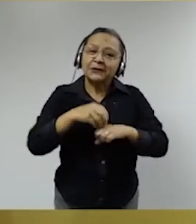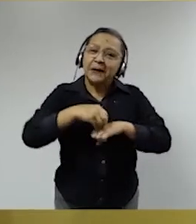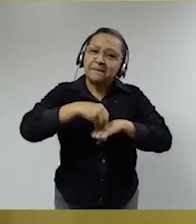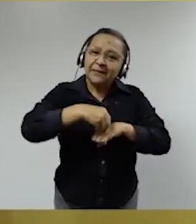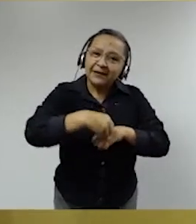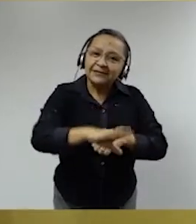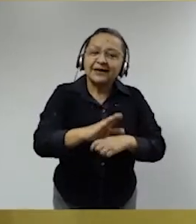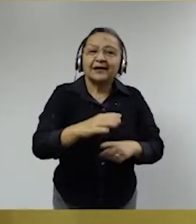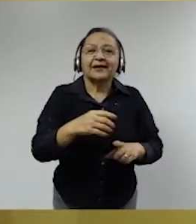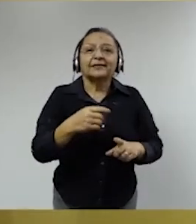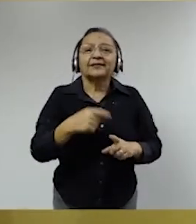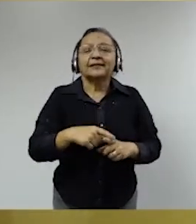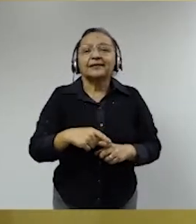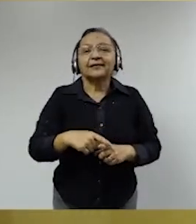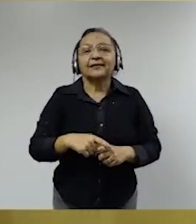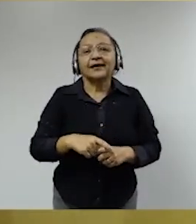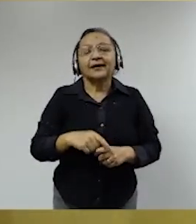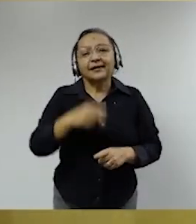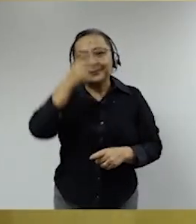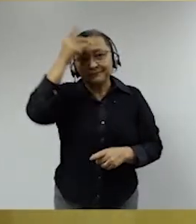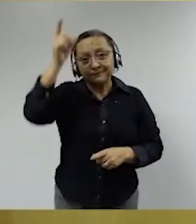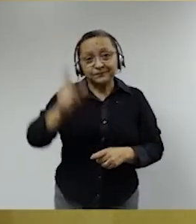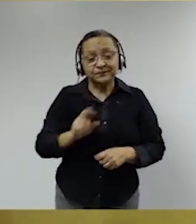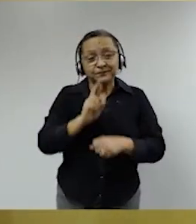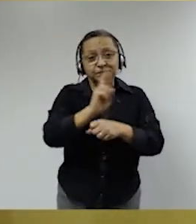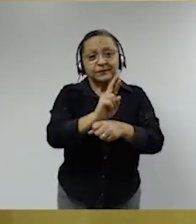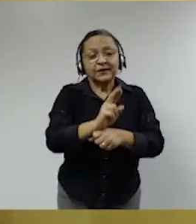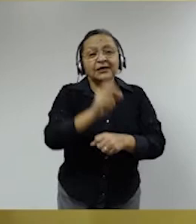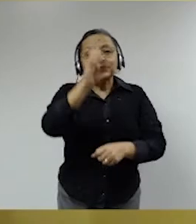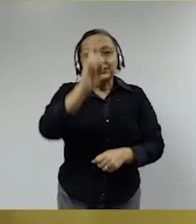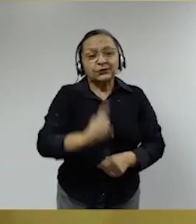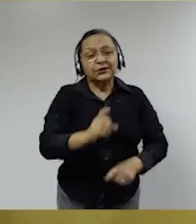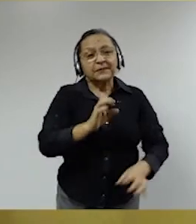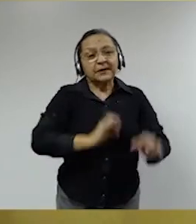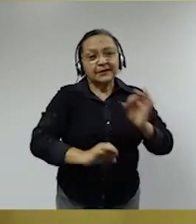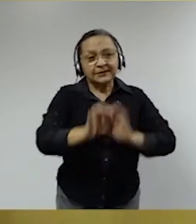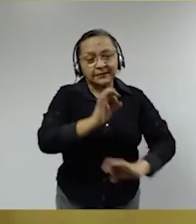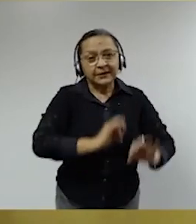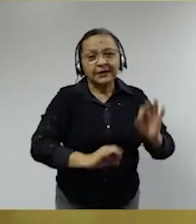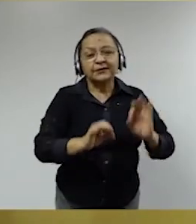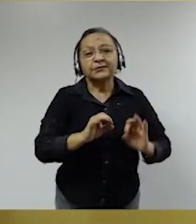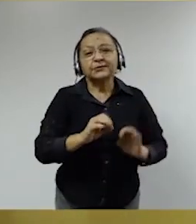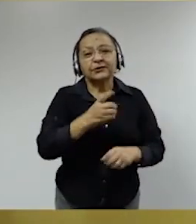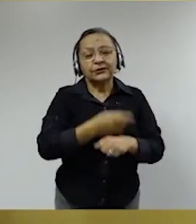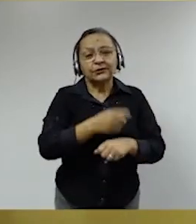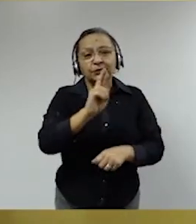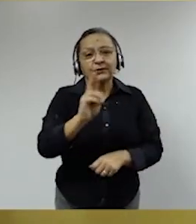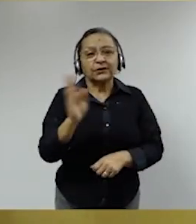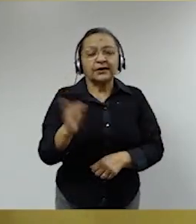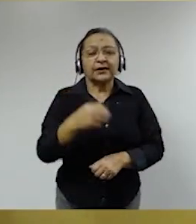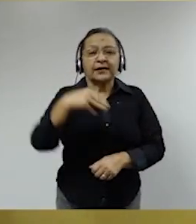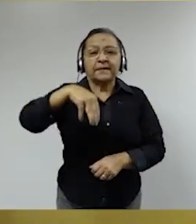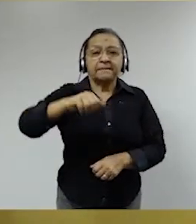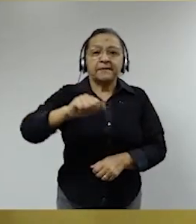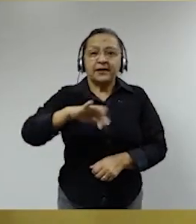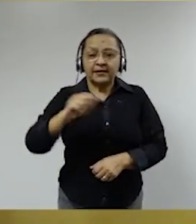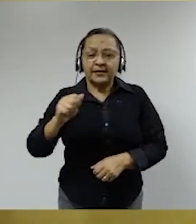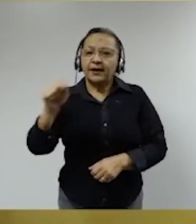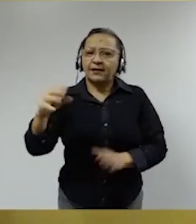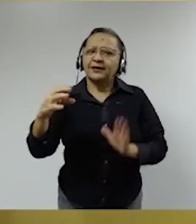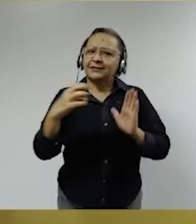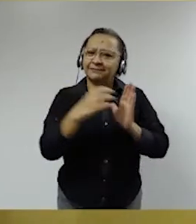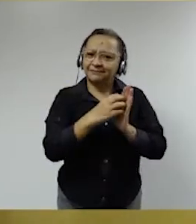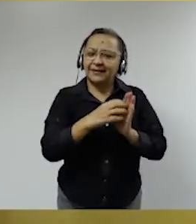na pessoa da nossa diretora de planejamento administrativo, a doutora Mariana Dal Canale, né, que é uma servidora também